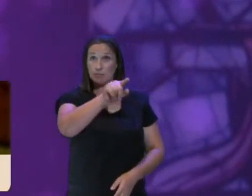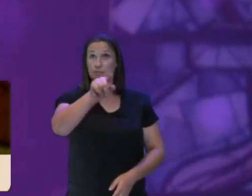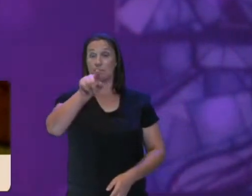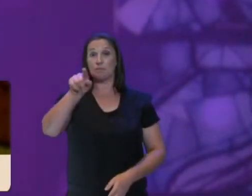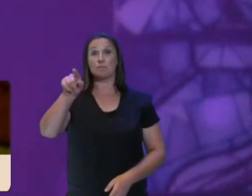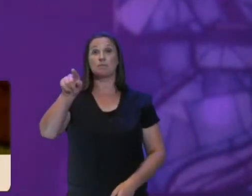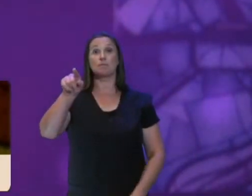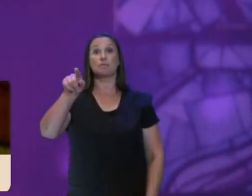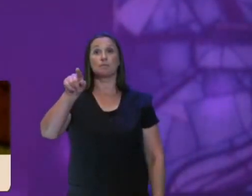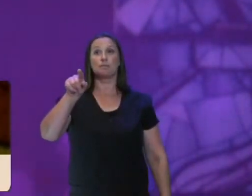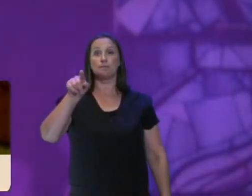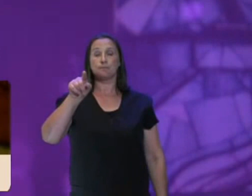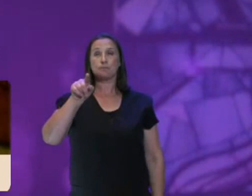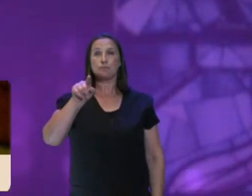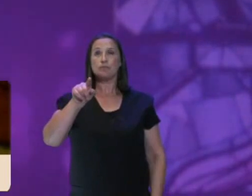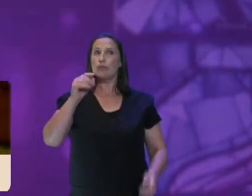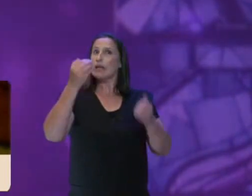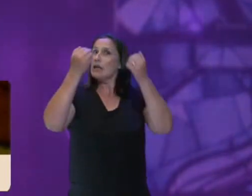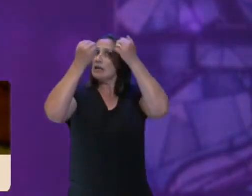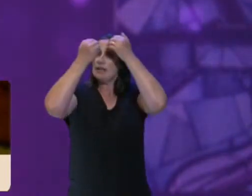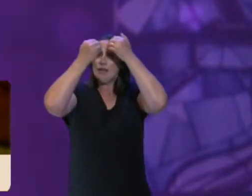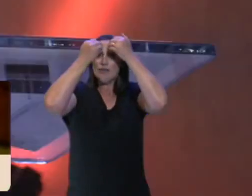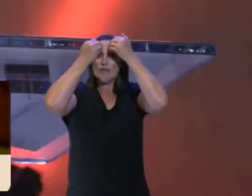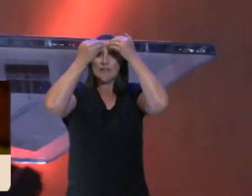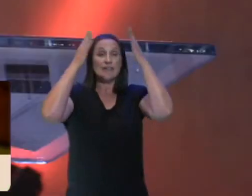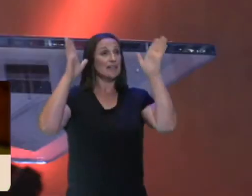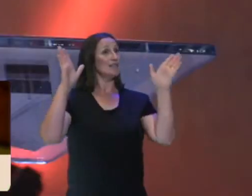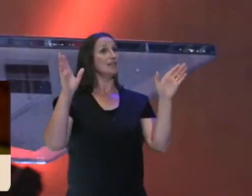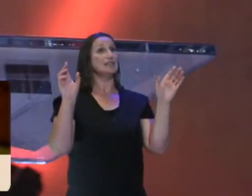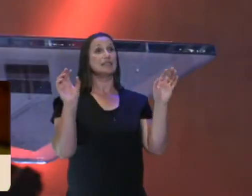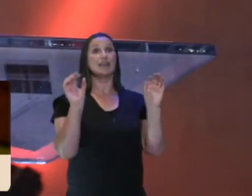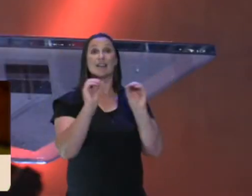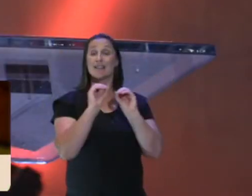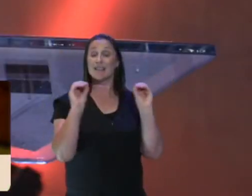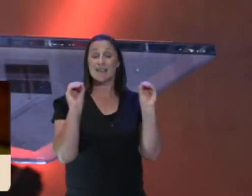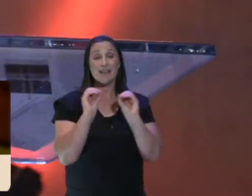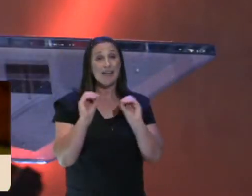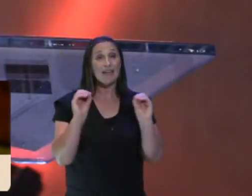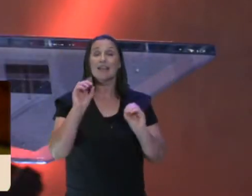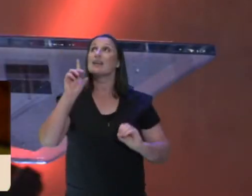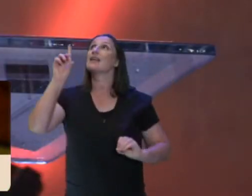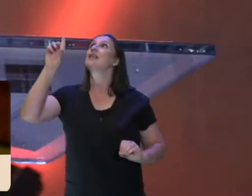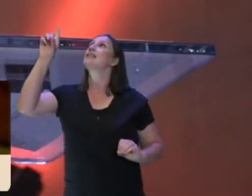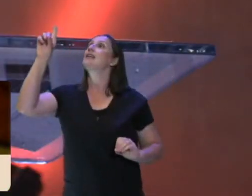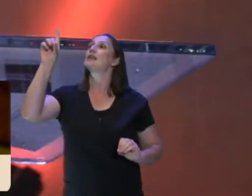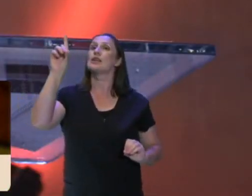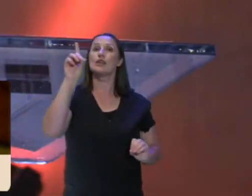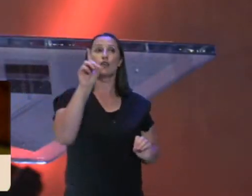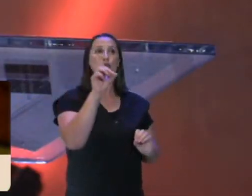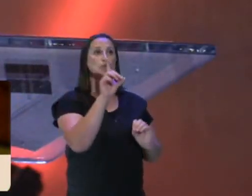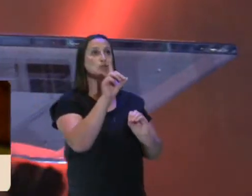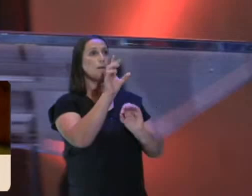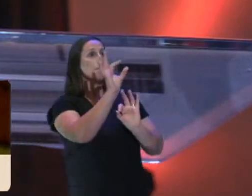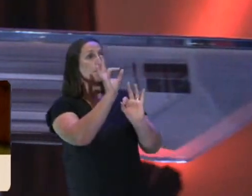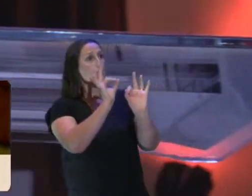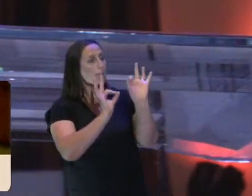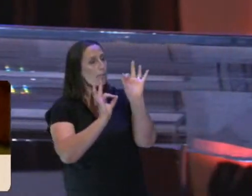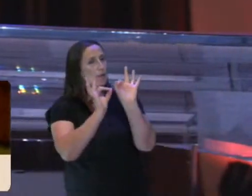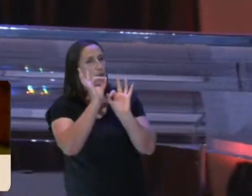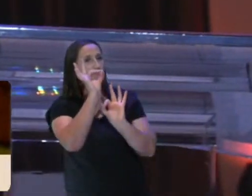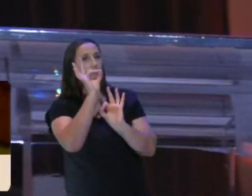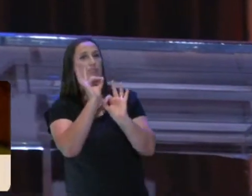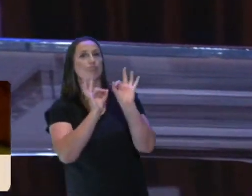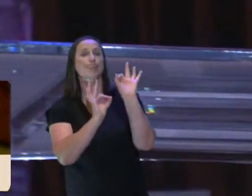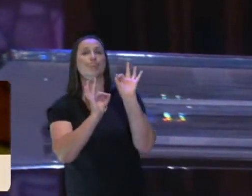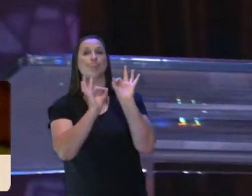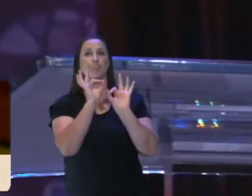isso. Não desista. Deus tem um propósito e você faz parte